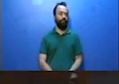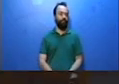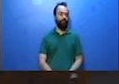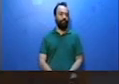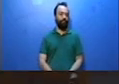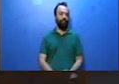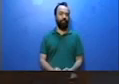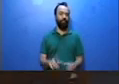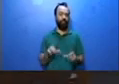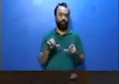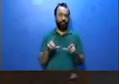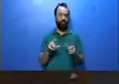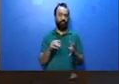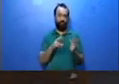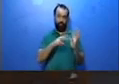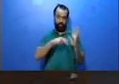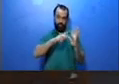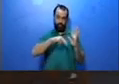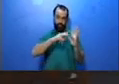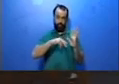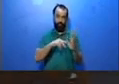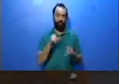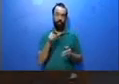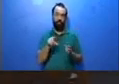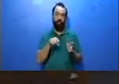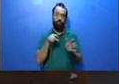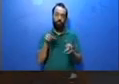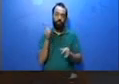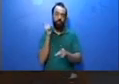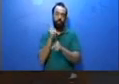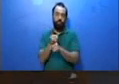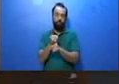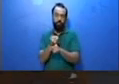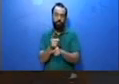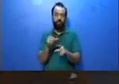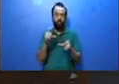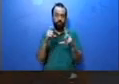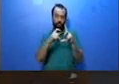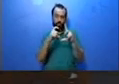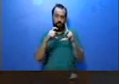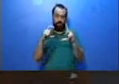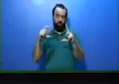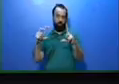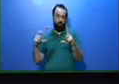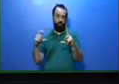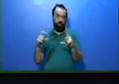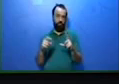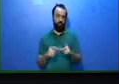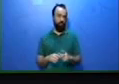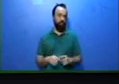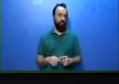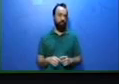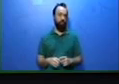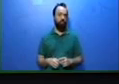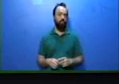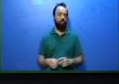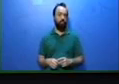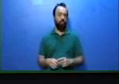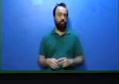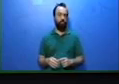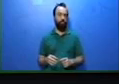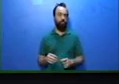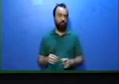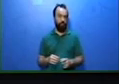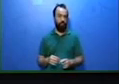Tem um ler que vocês vão encontrar as tirinhas, tá? Que nós vamos trabalhar na nossa aula de hoje, ainda na